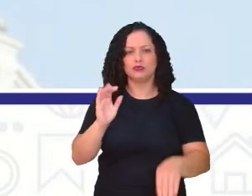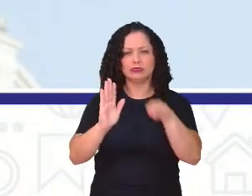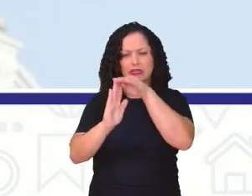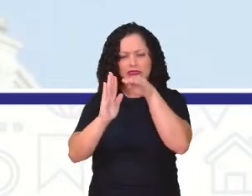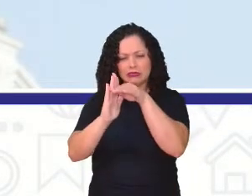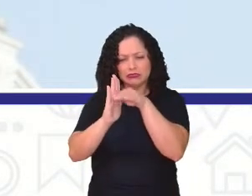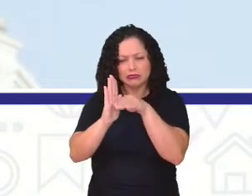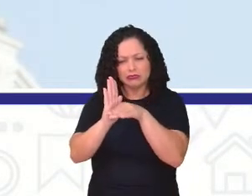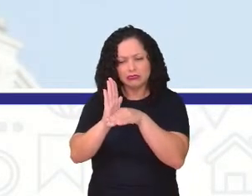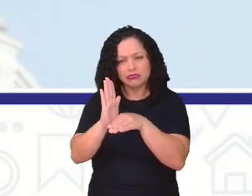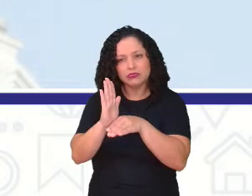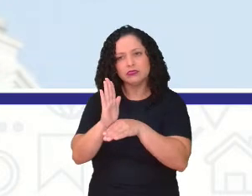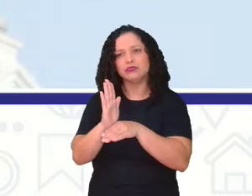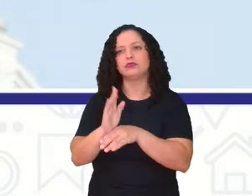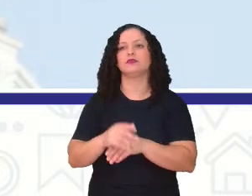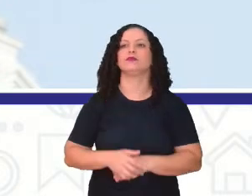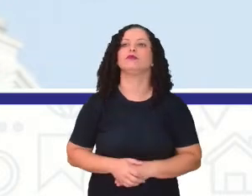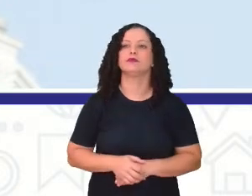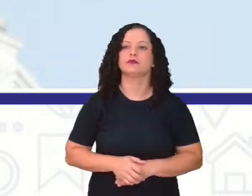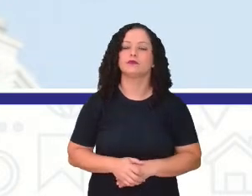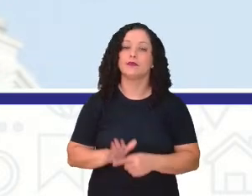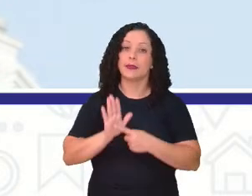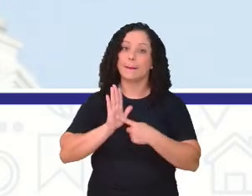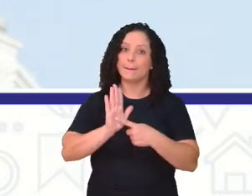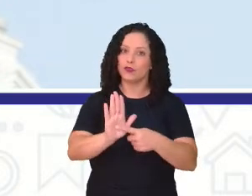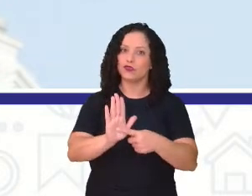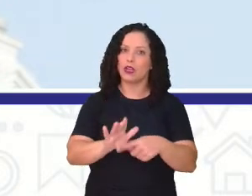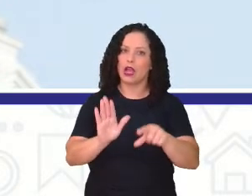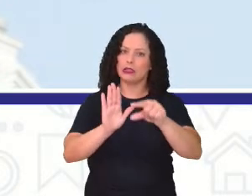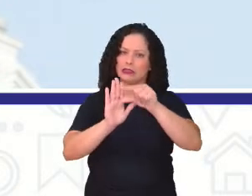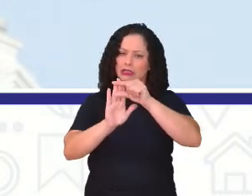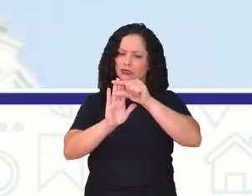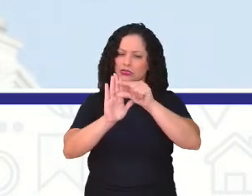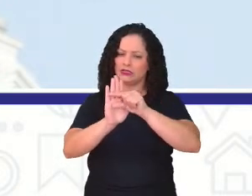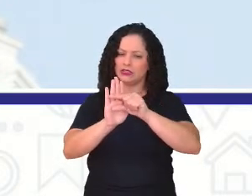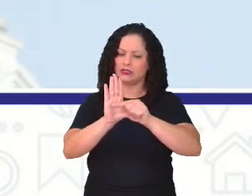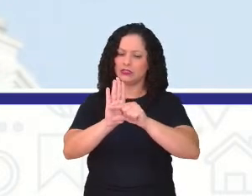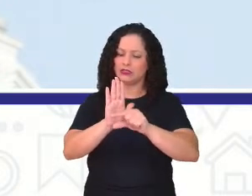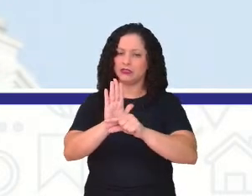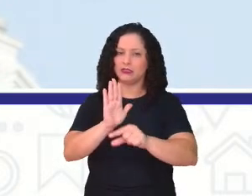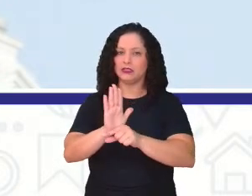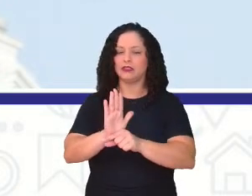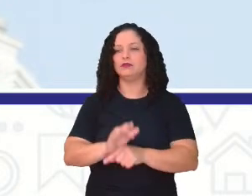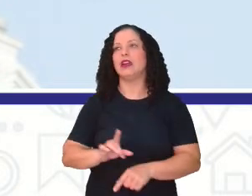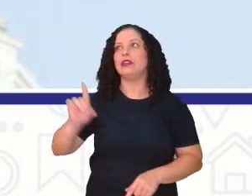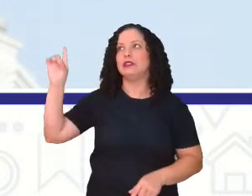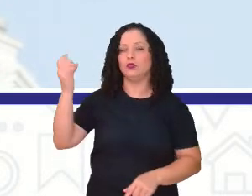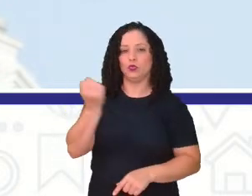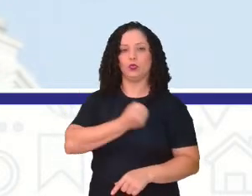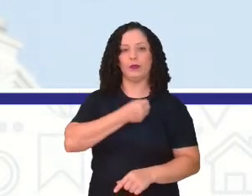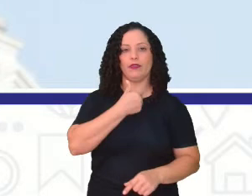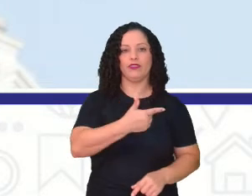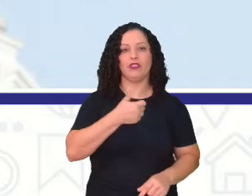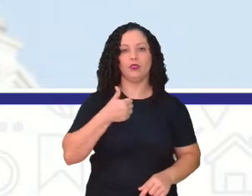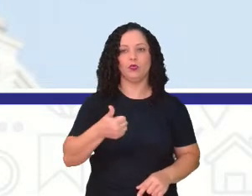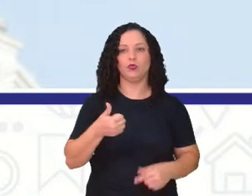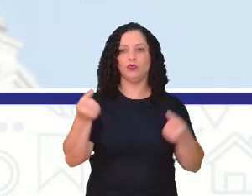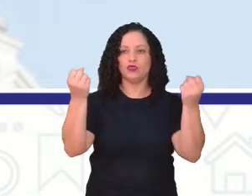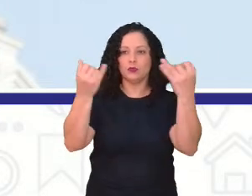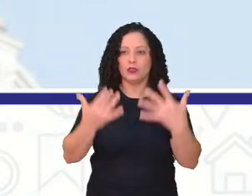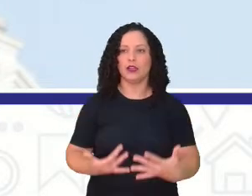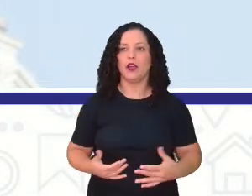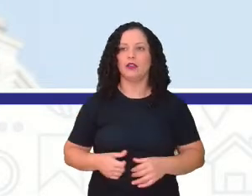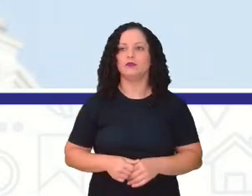gente trouxe até alguns trechos para a gente entender o que é que estava ali, ó. Na tese 21, ele diz: